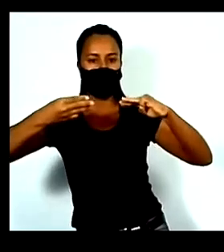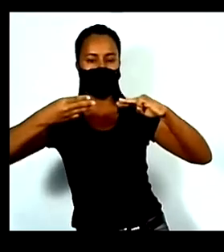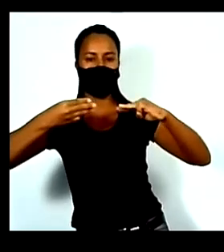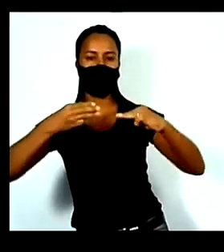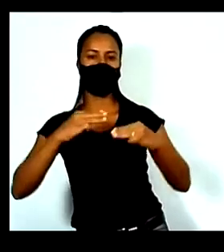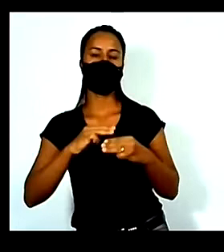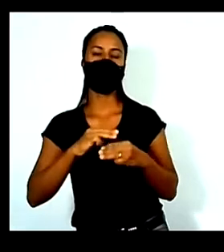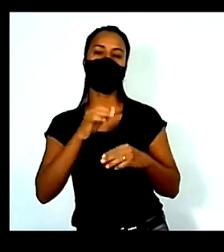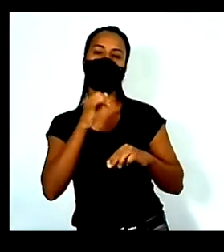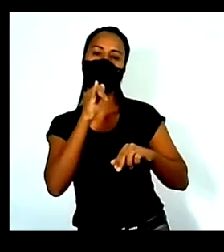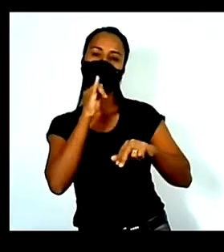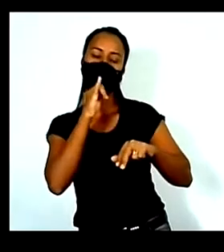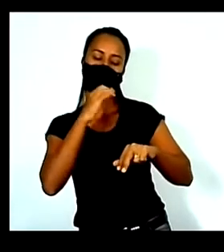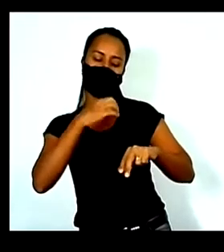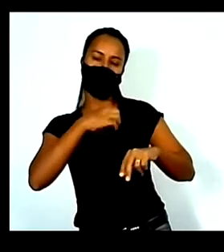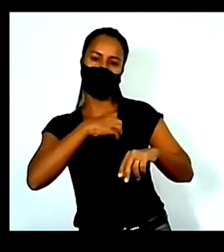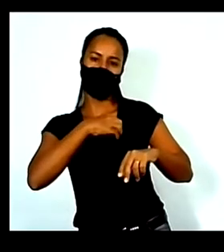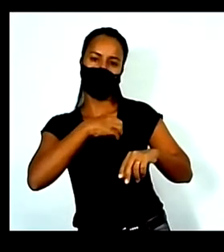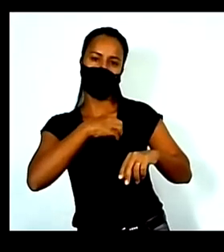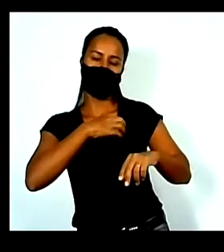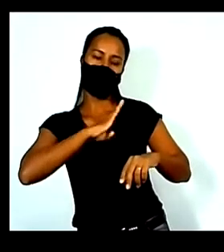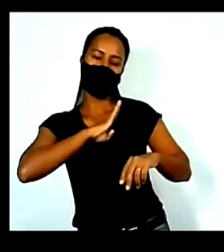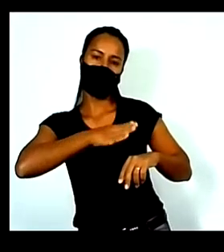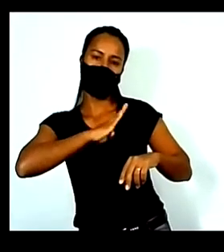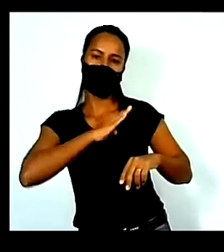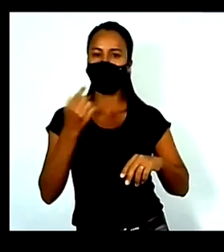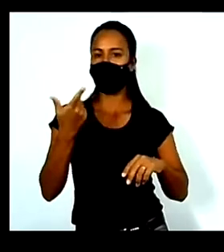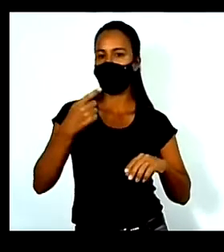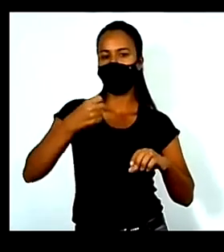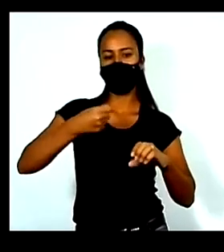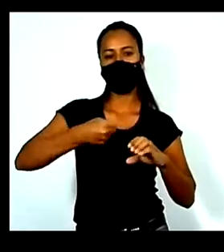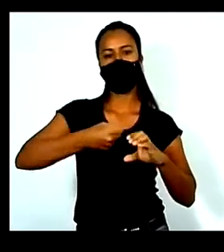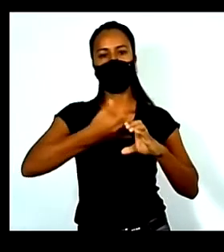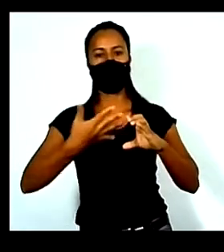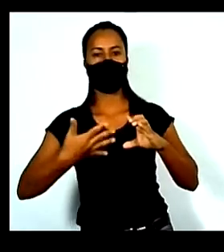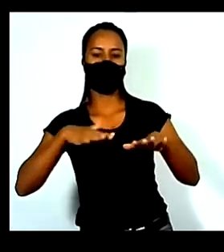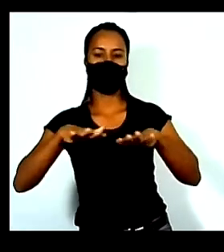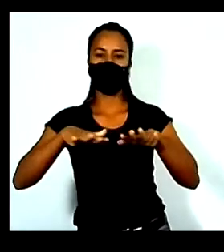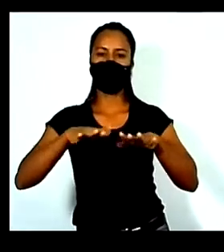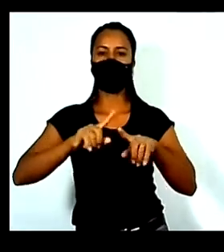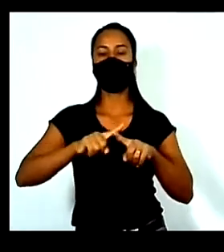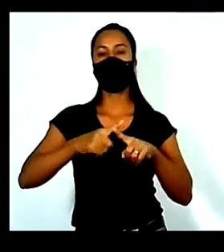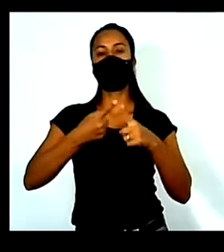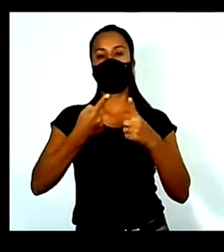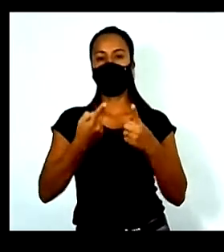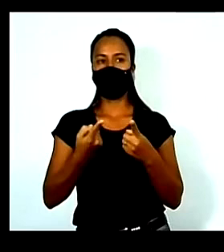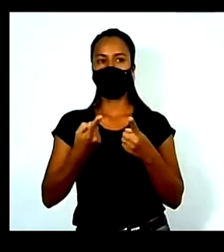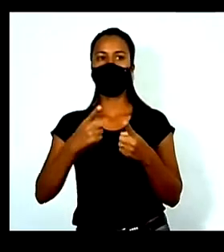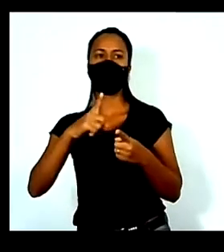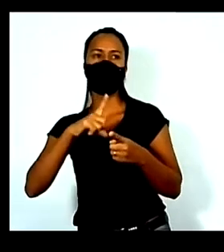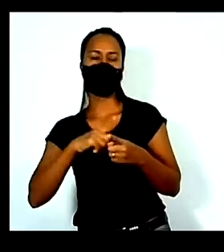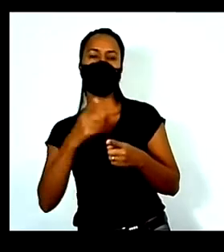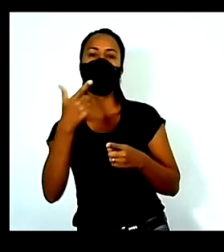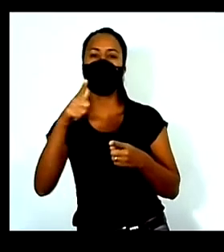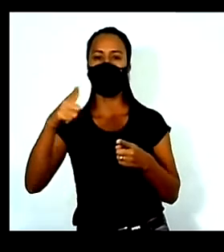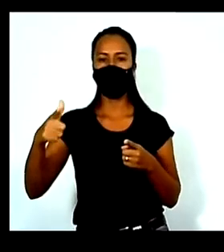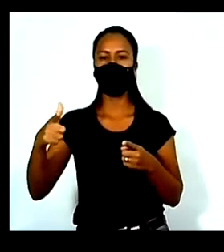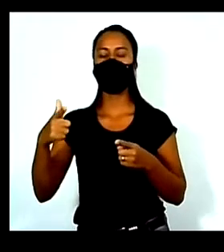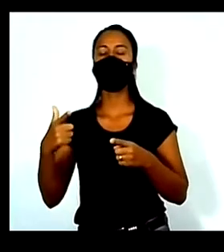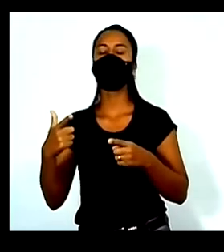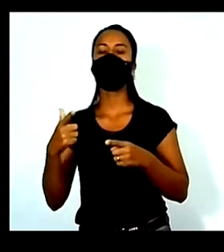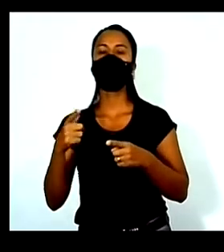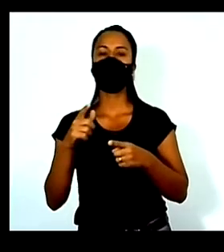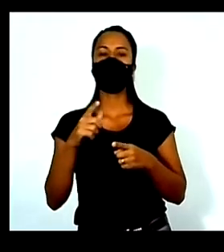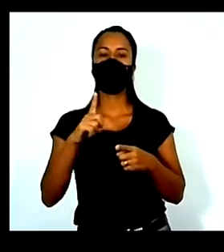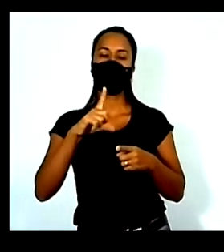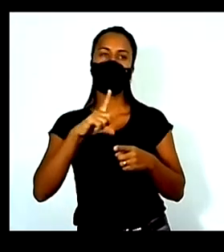que não tem a característica de movimentação, mas alguns deles participam